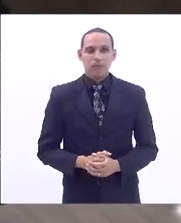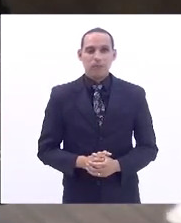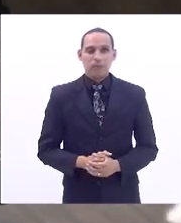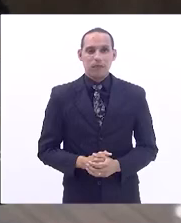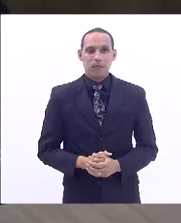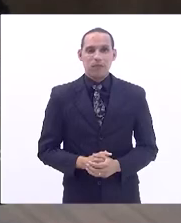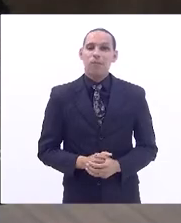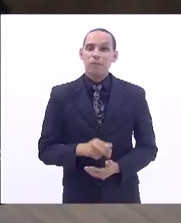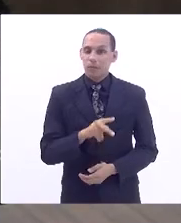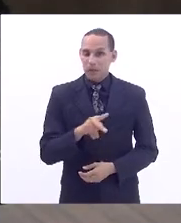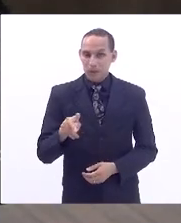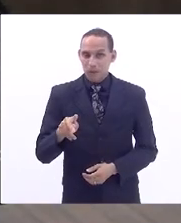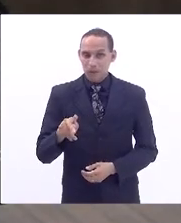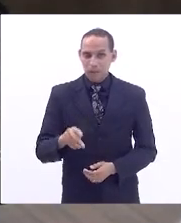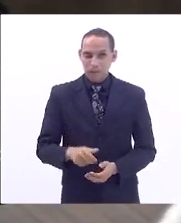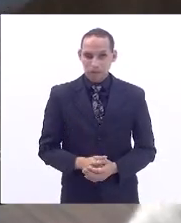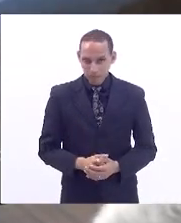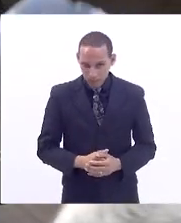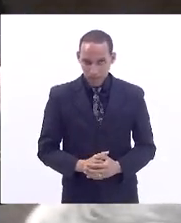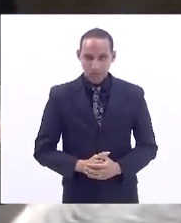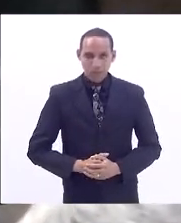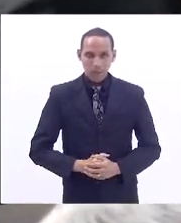e sobre o Resende